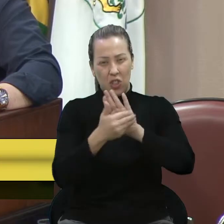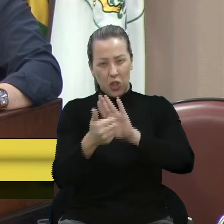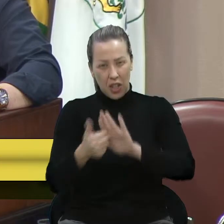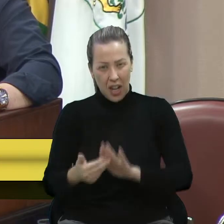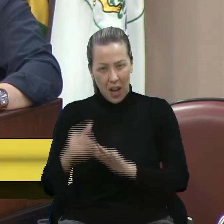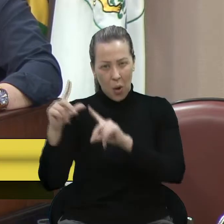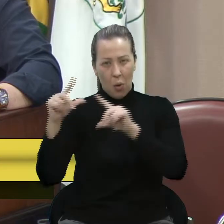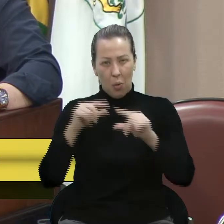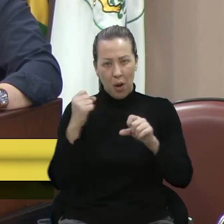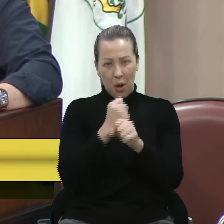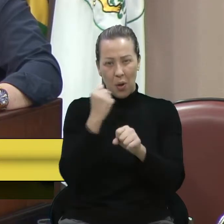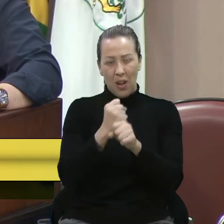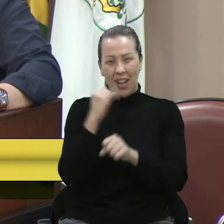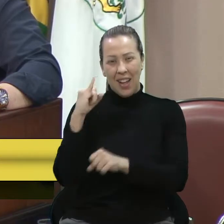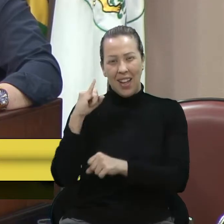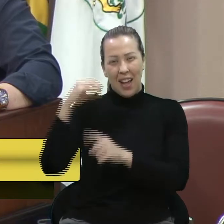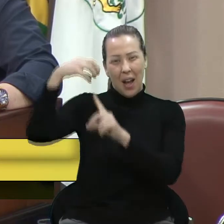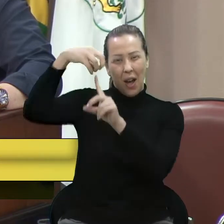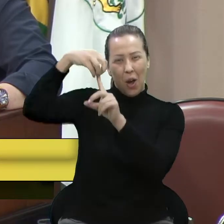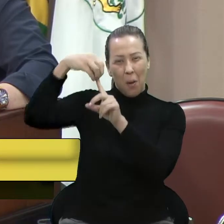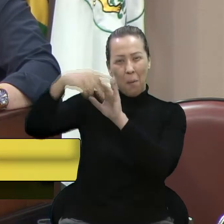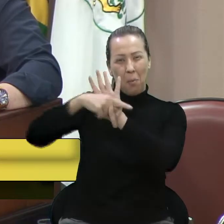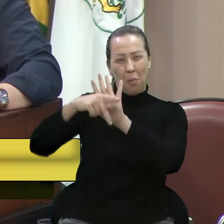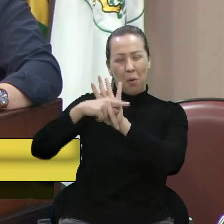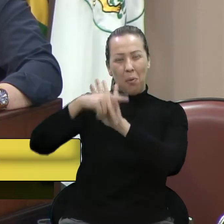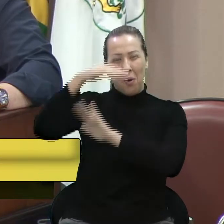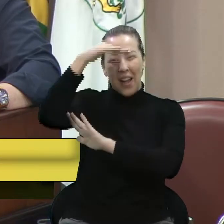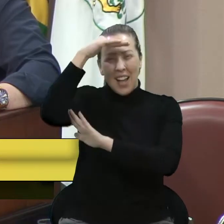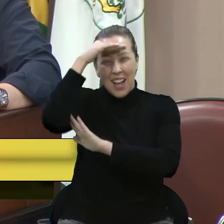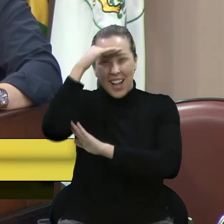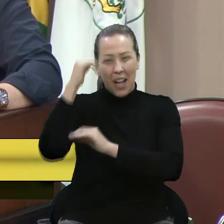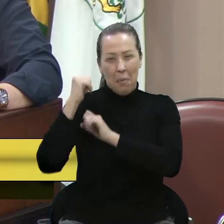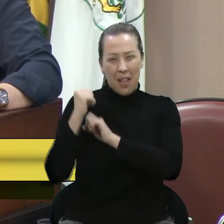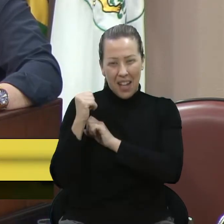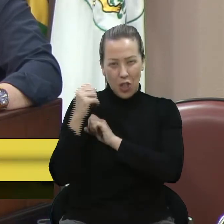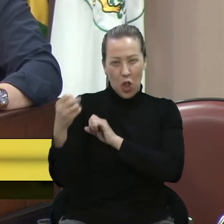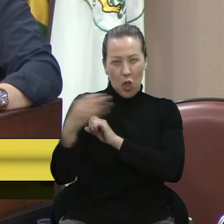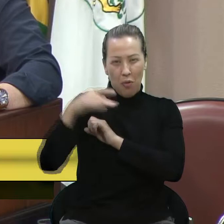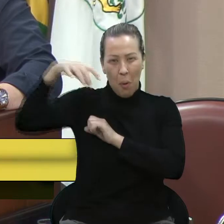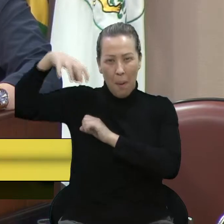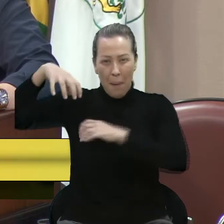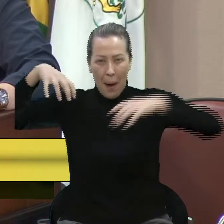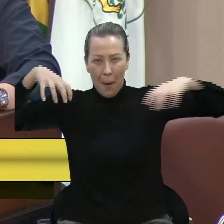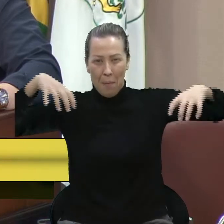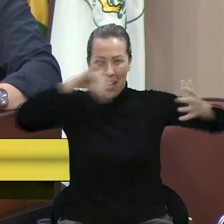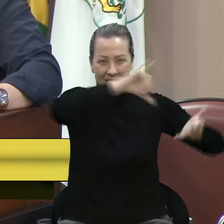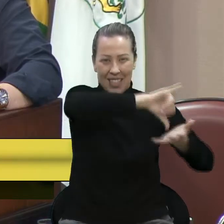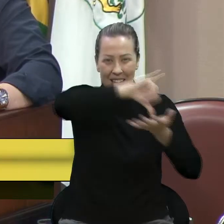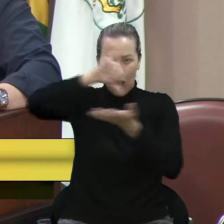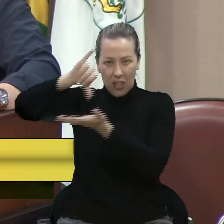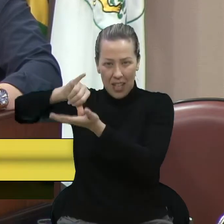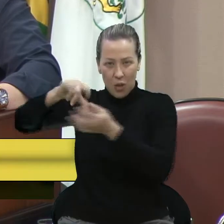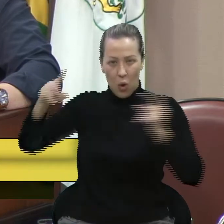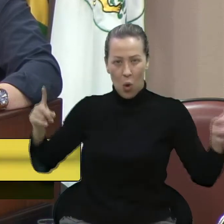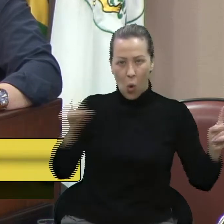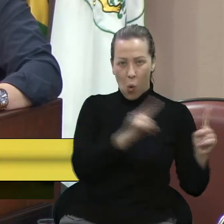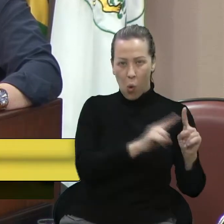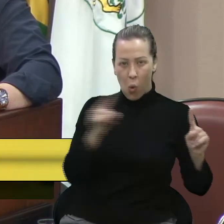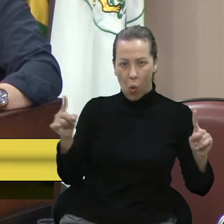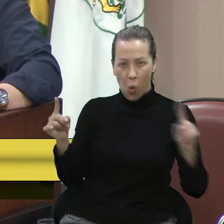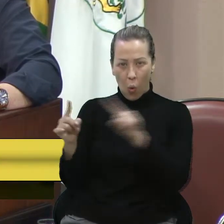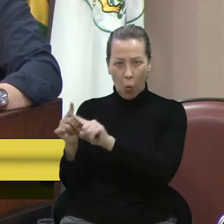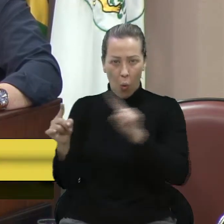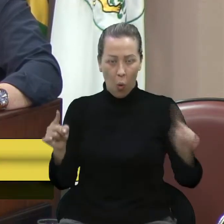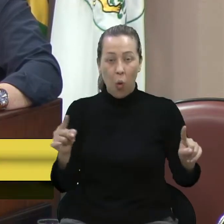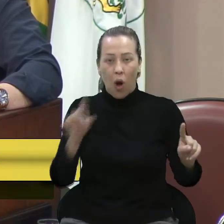a construção da IPI do Floresta e a IPI dos imigrantes. A gente entende que é possível ampliar para outros segmentos o uso